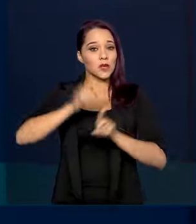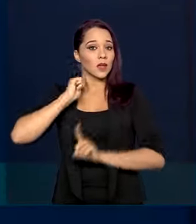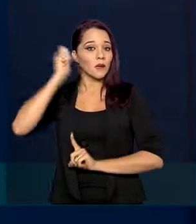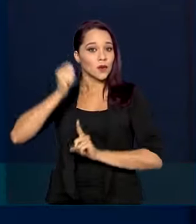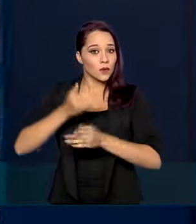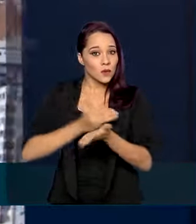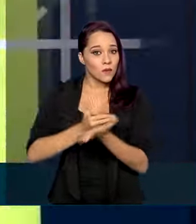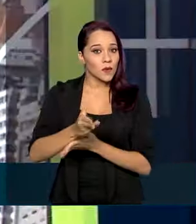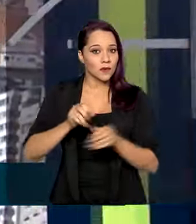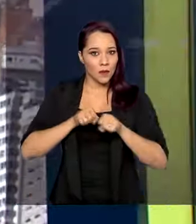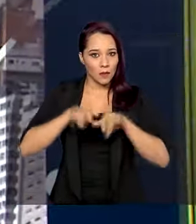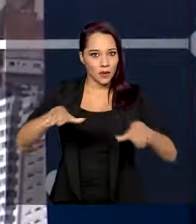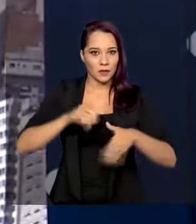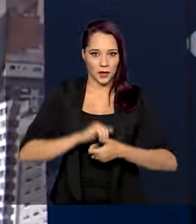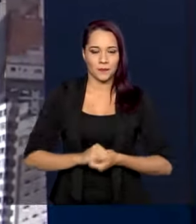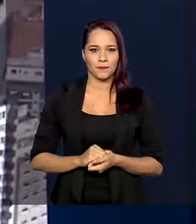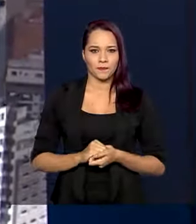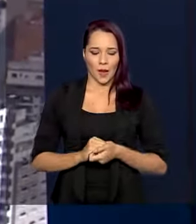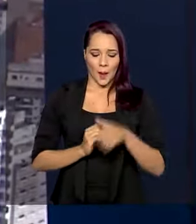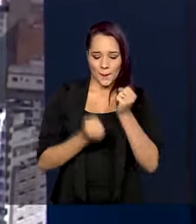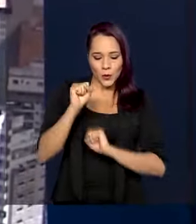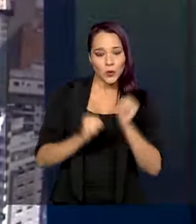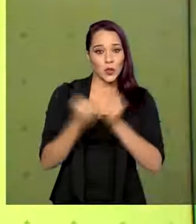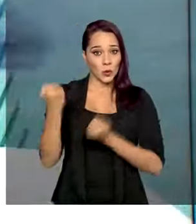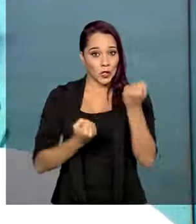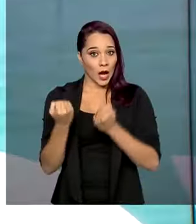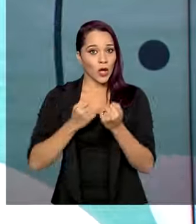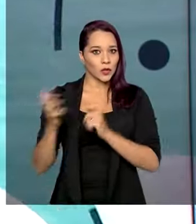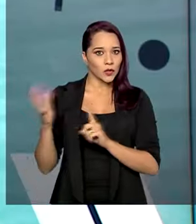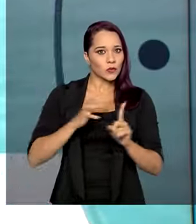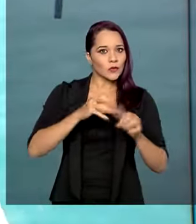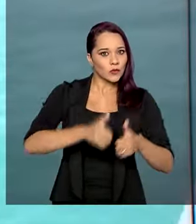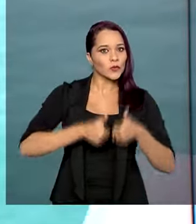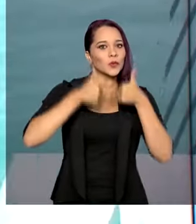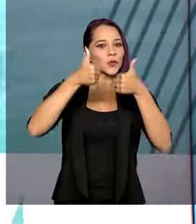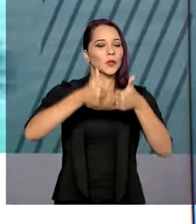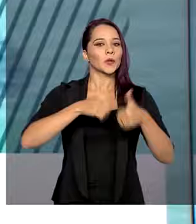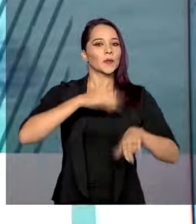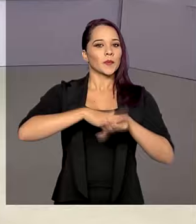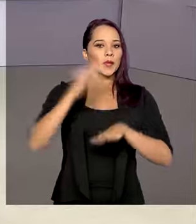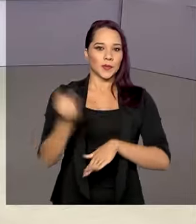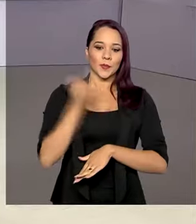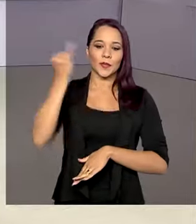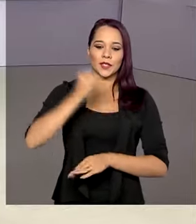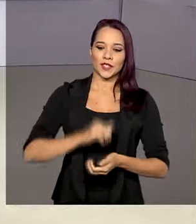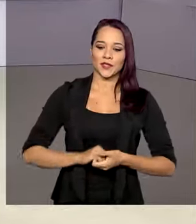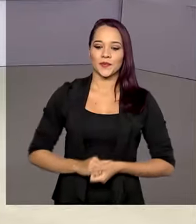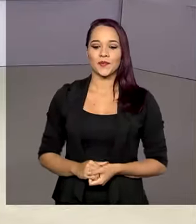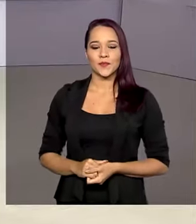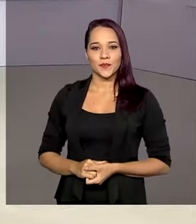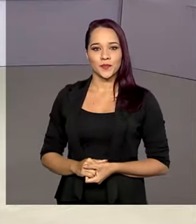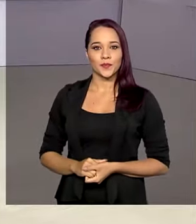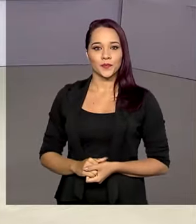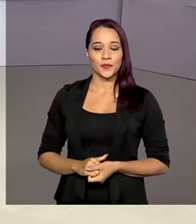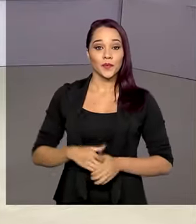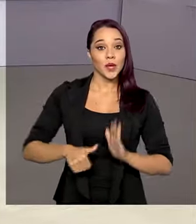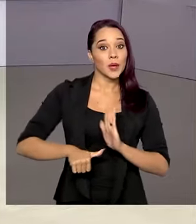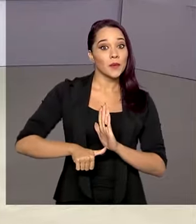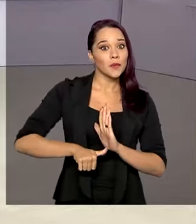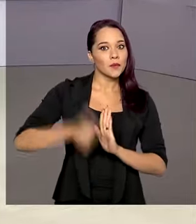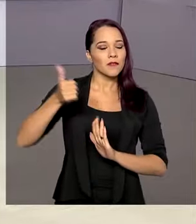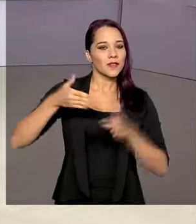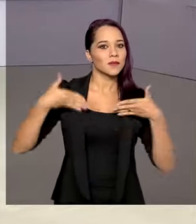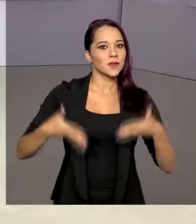início da pandemia. A produção de veículos teve a influência positiva mais relevante. Pela primeira vez,